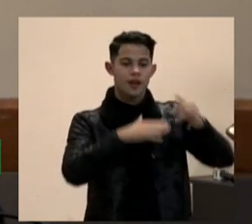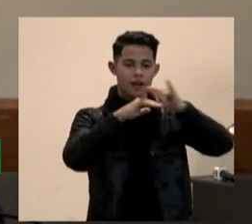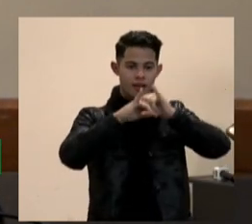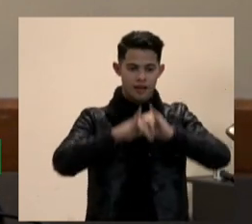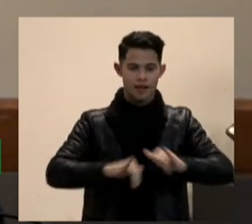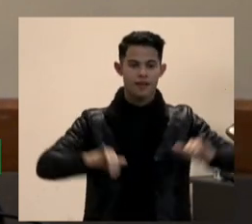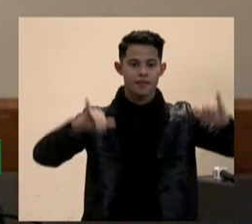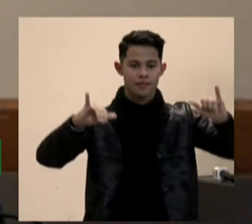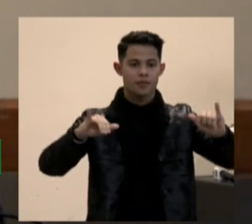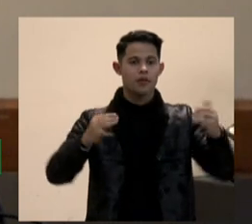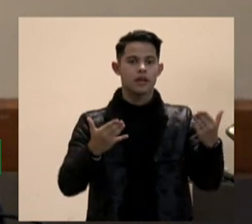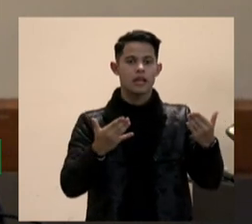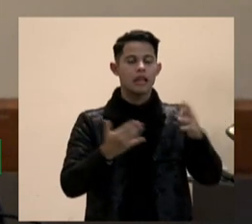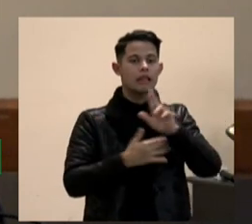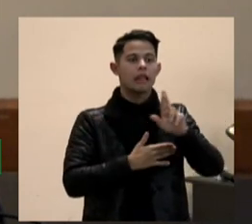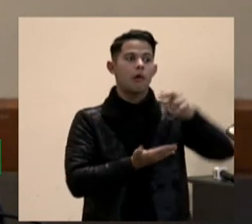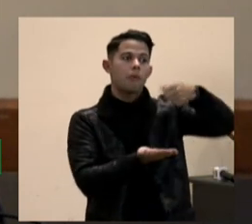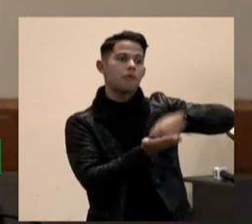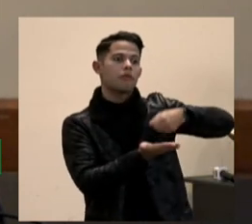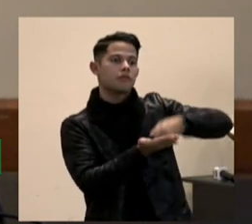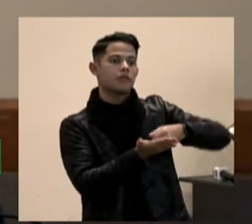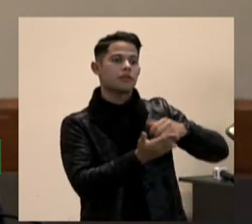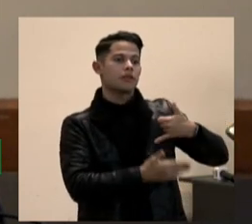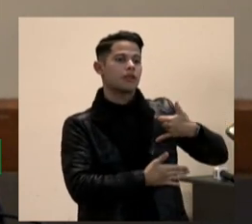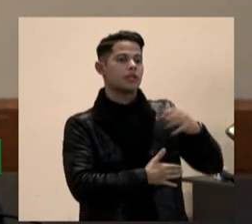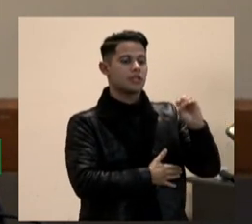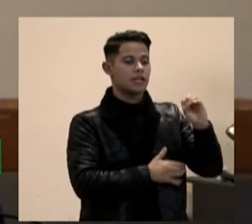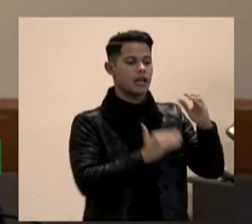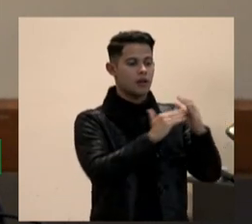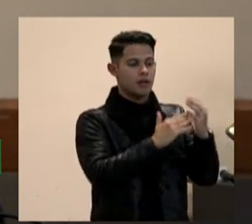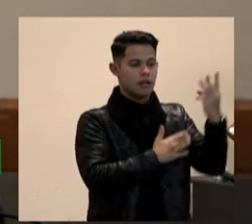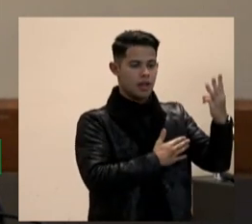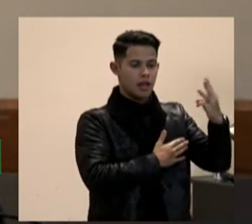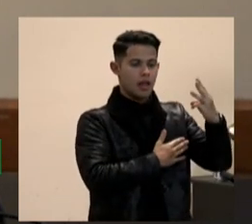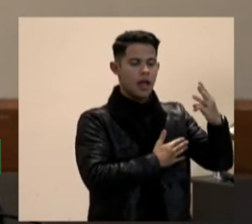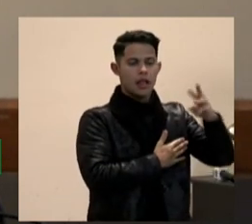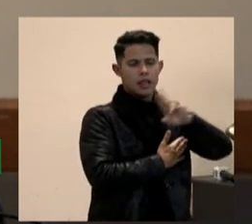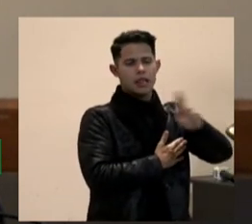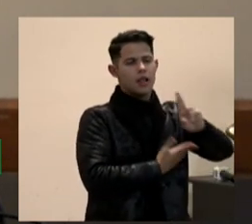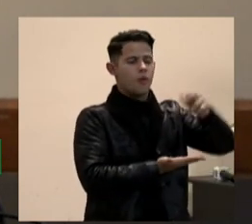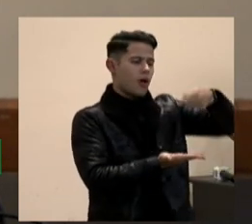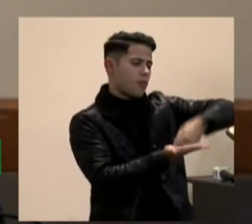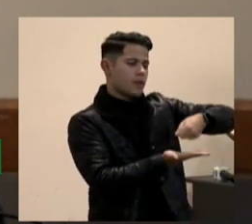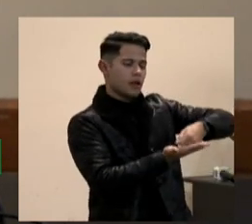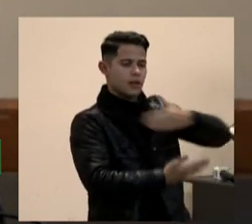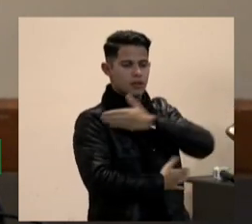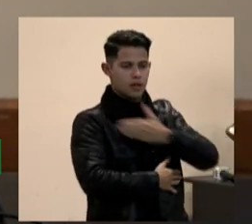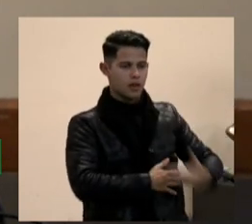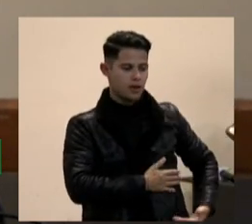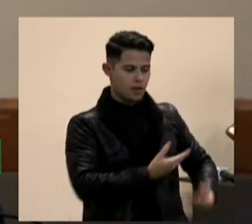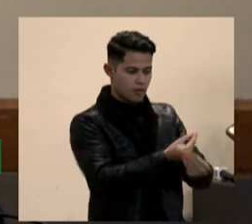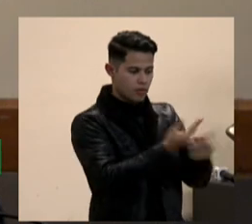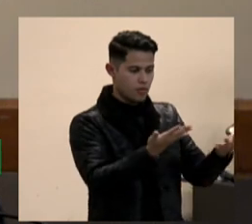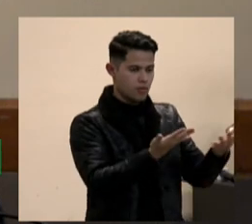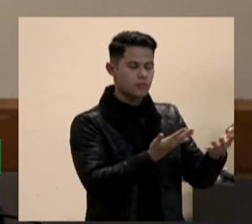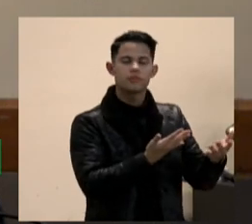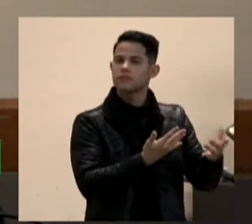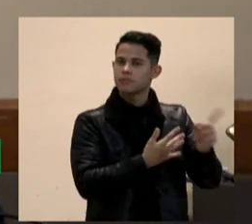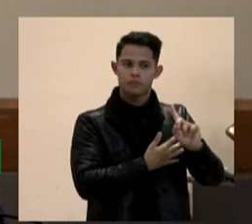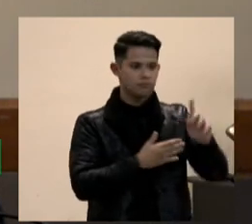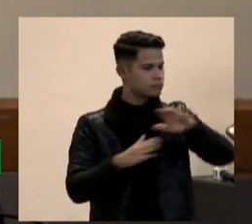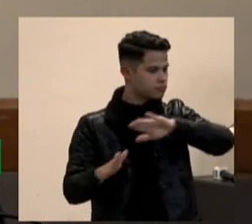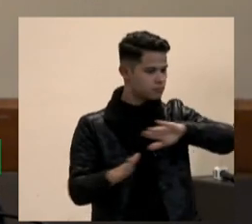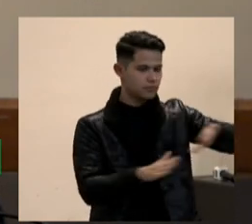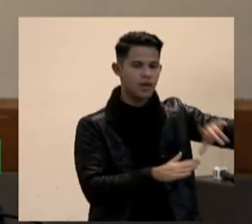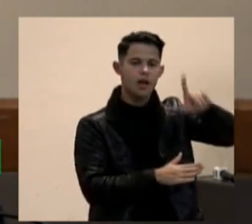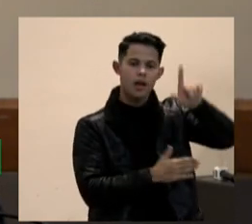5 é obrigatório que o 0 a 3 deixa de ser obrigação do Estado de ofertá-lo, né? Então, é uma obrigação, sim, a